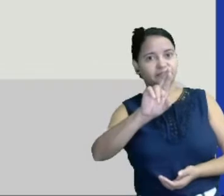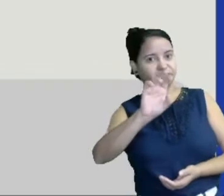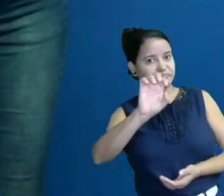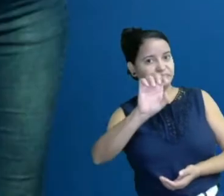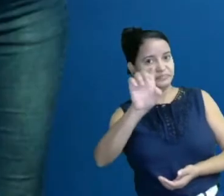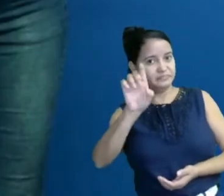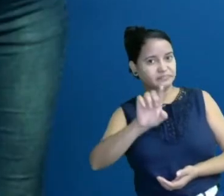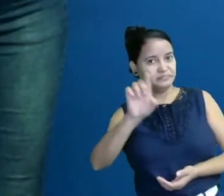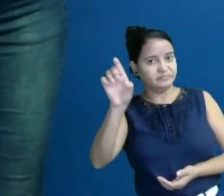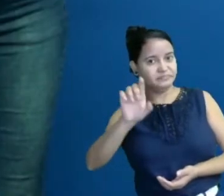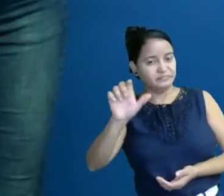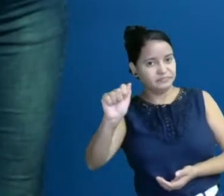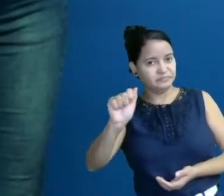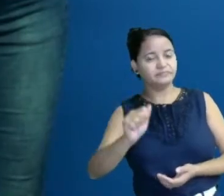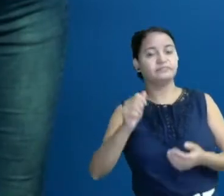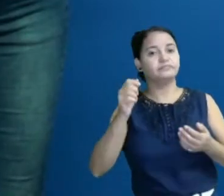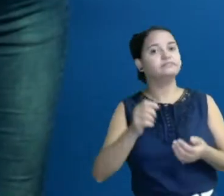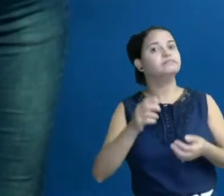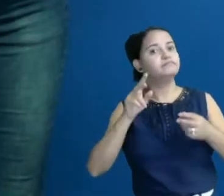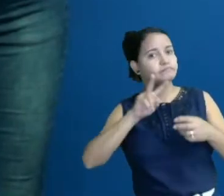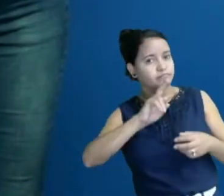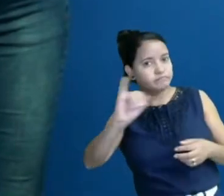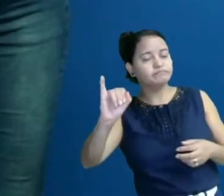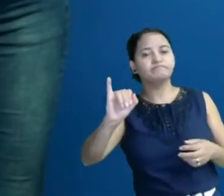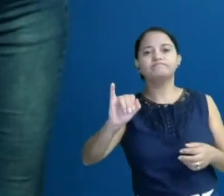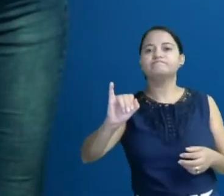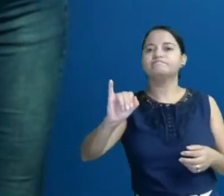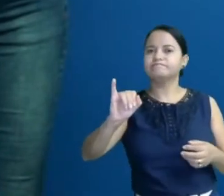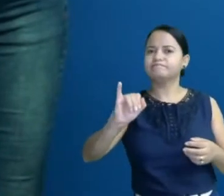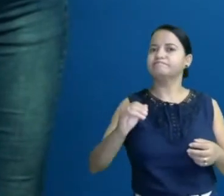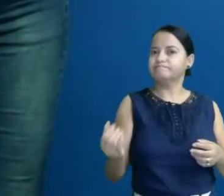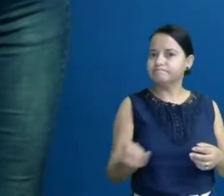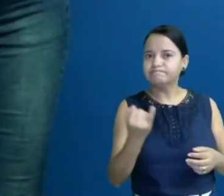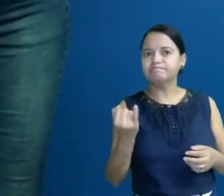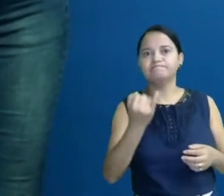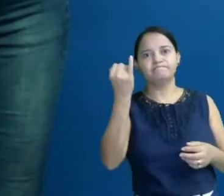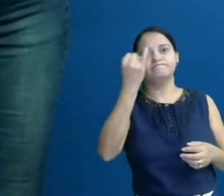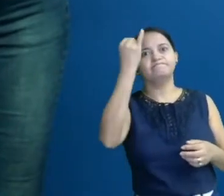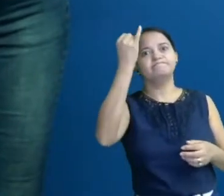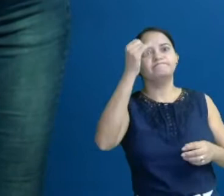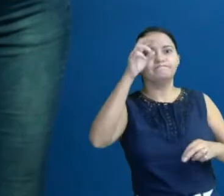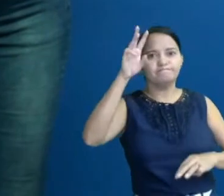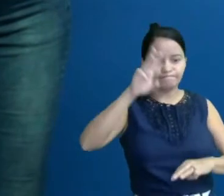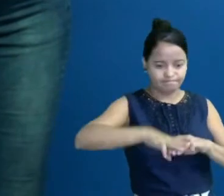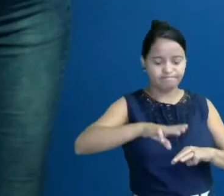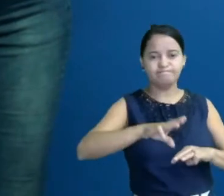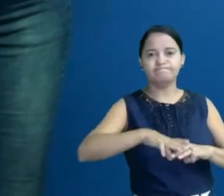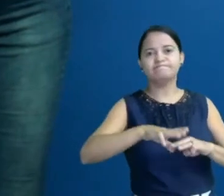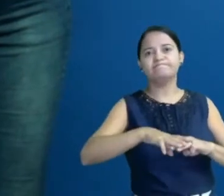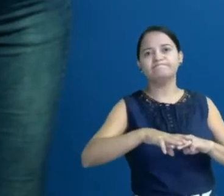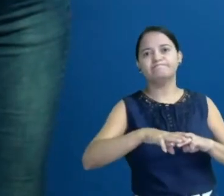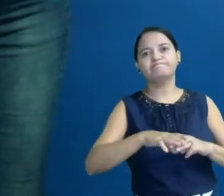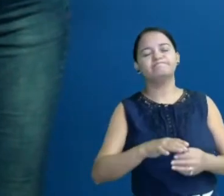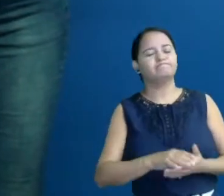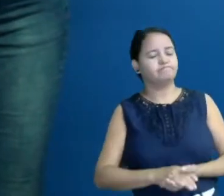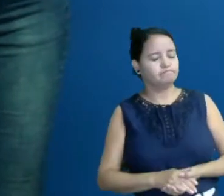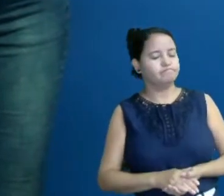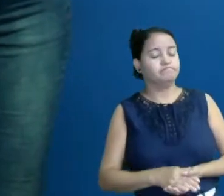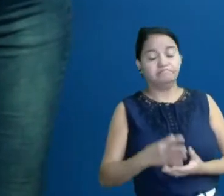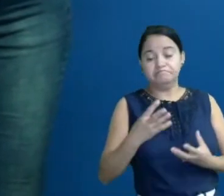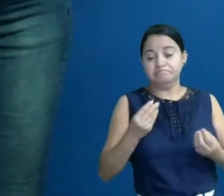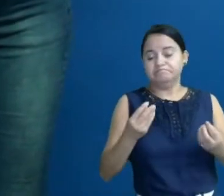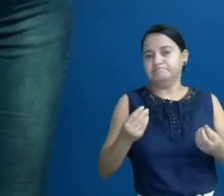a gente vai continuar né aprendendo um pouco mais dessa matemática aí que é fascinante